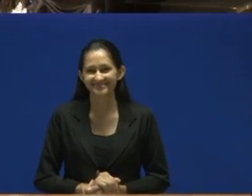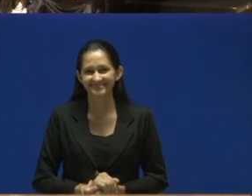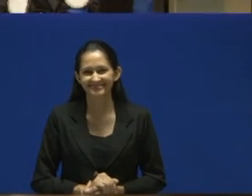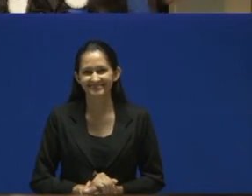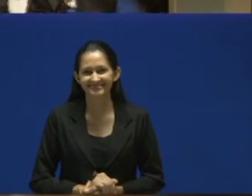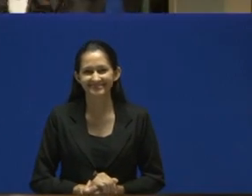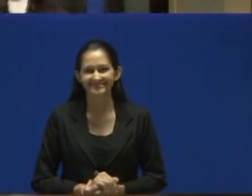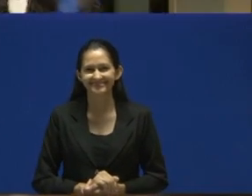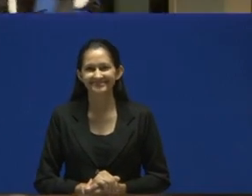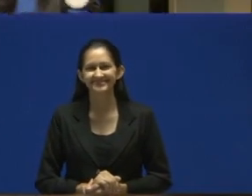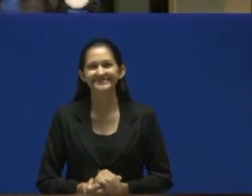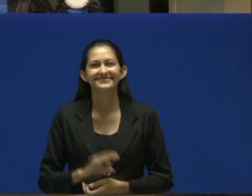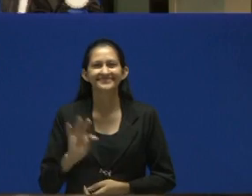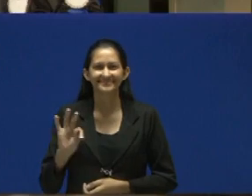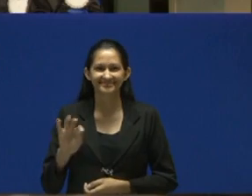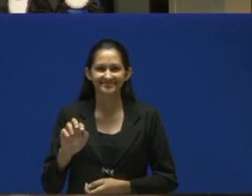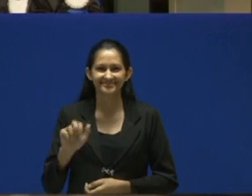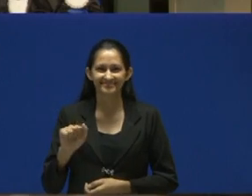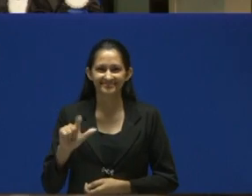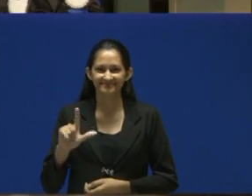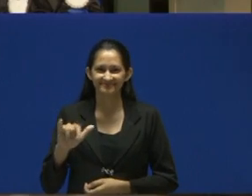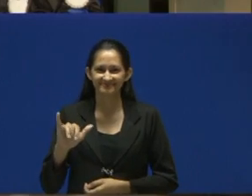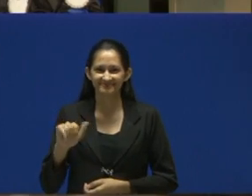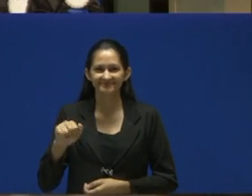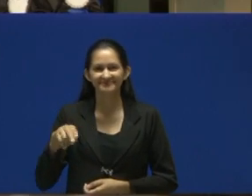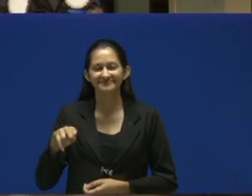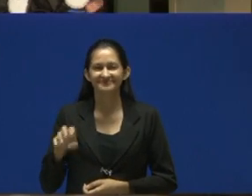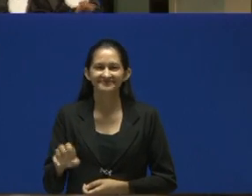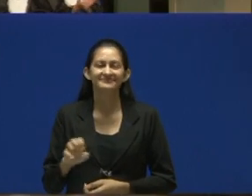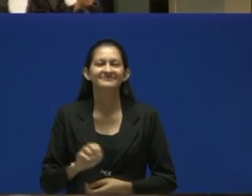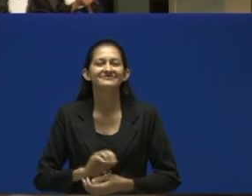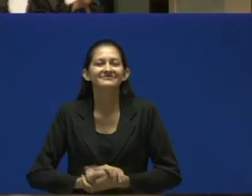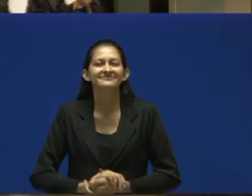a linha de bondes oliveira